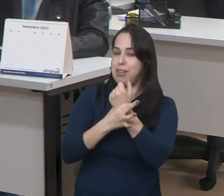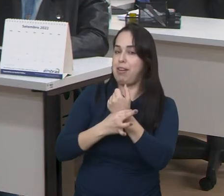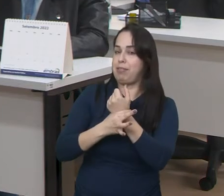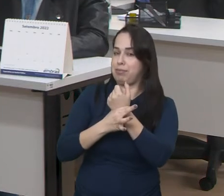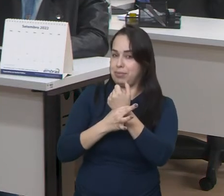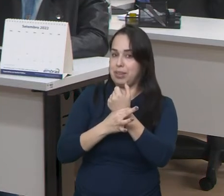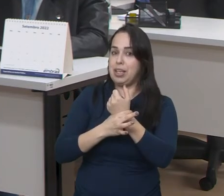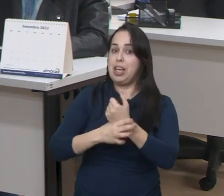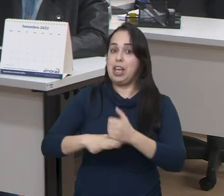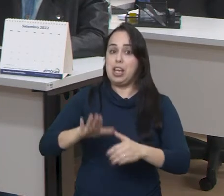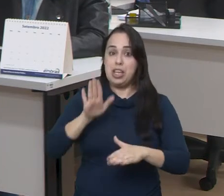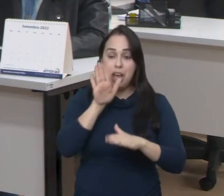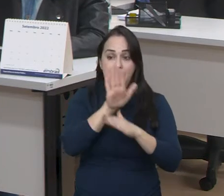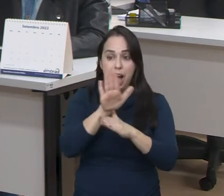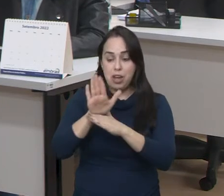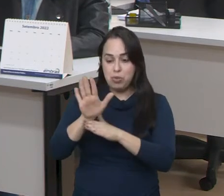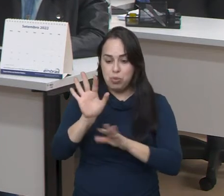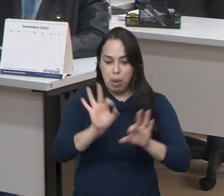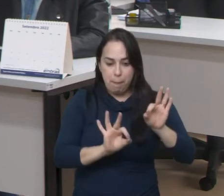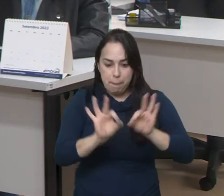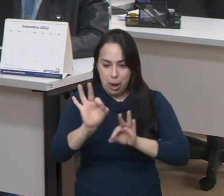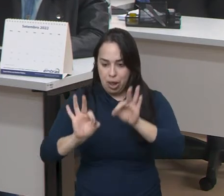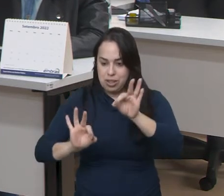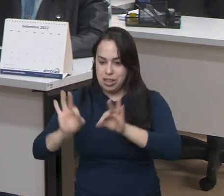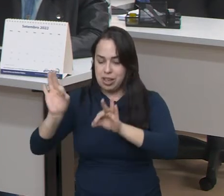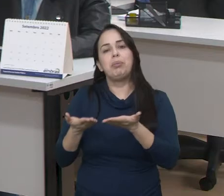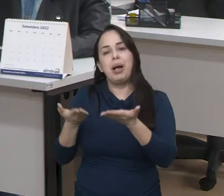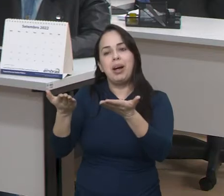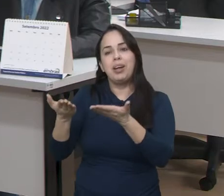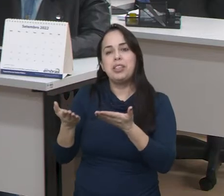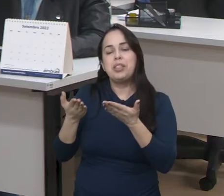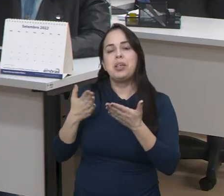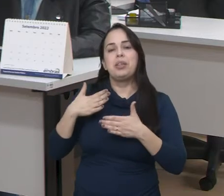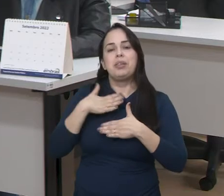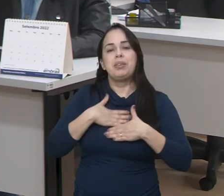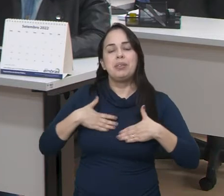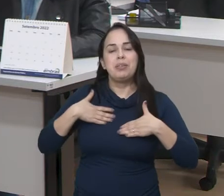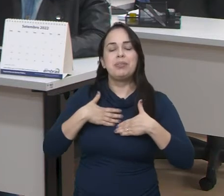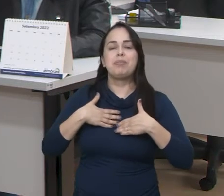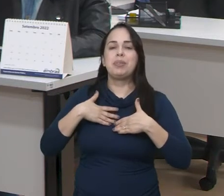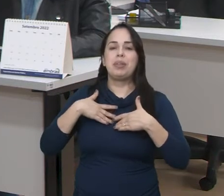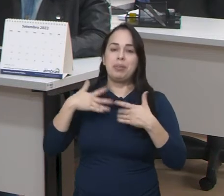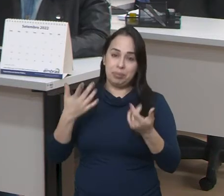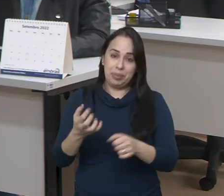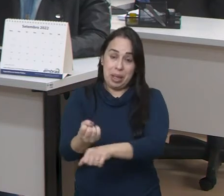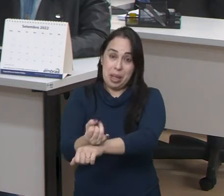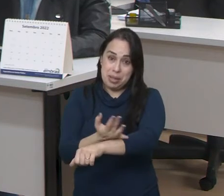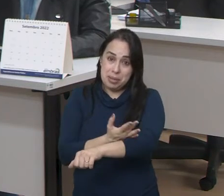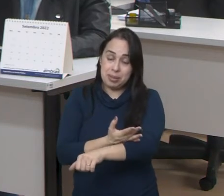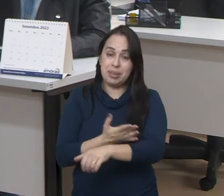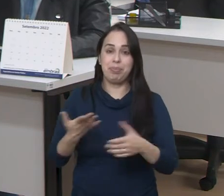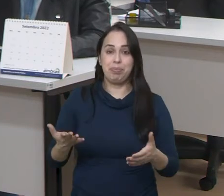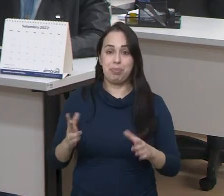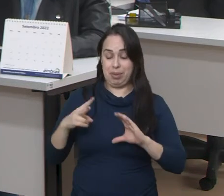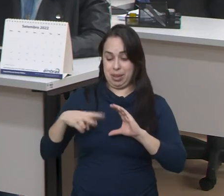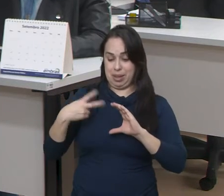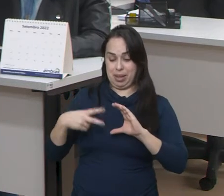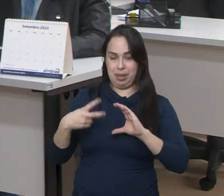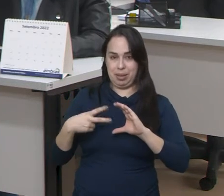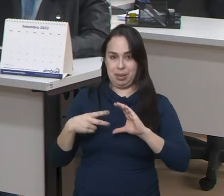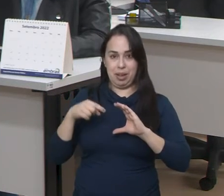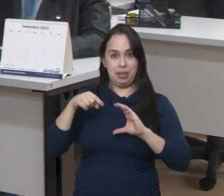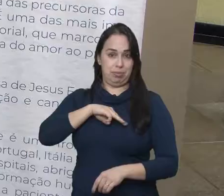camareira, carpinteiro, consultor de vendas, costureira em geral, depiladora, gerente de